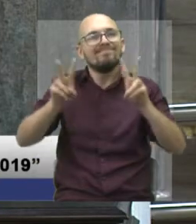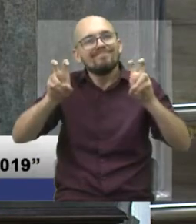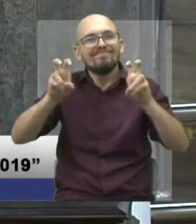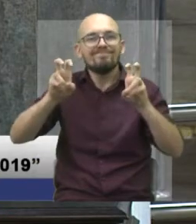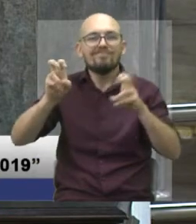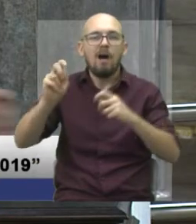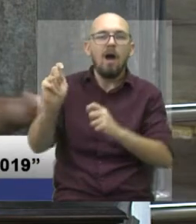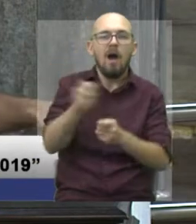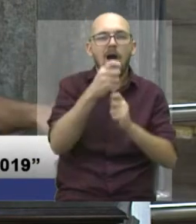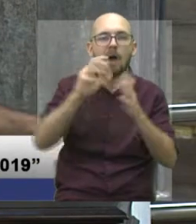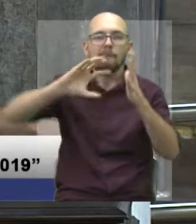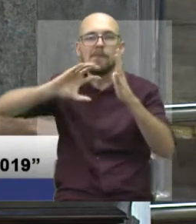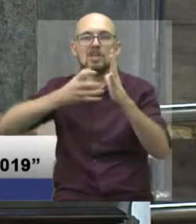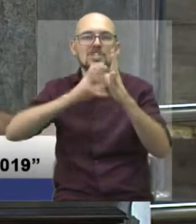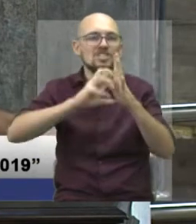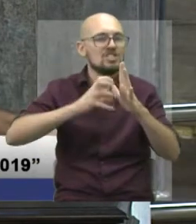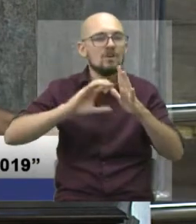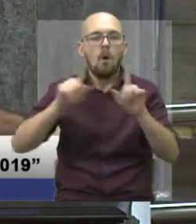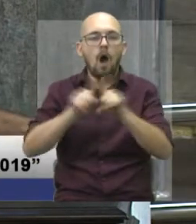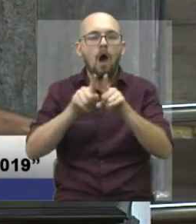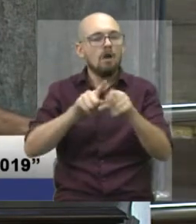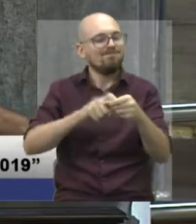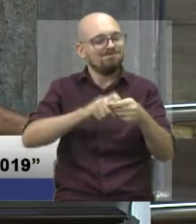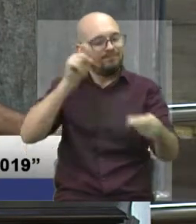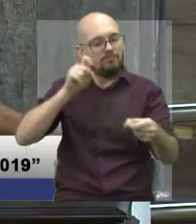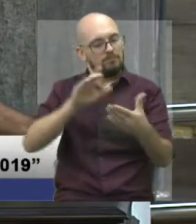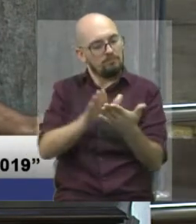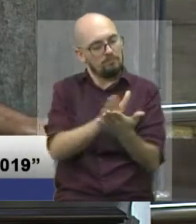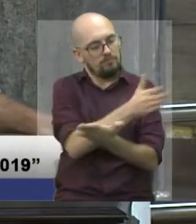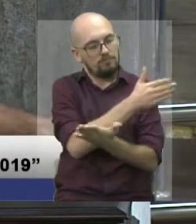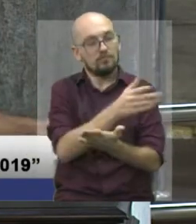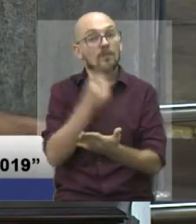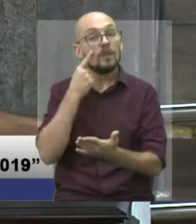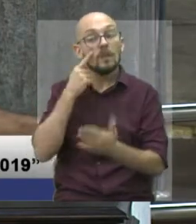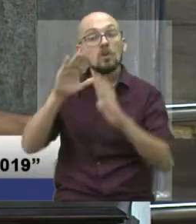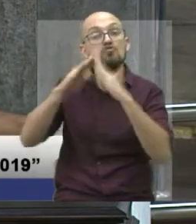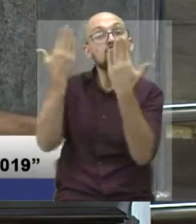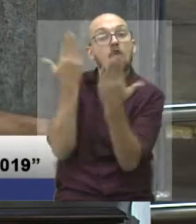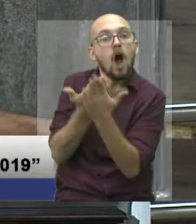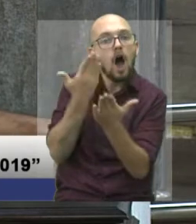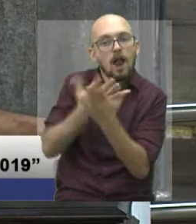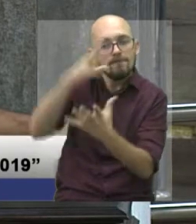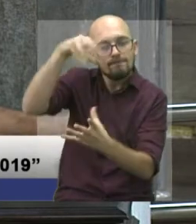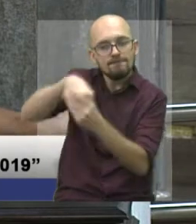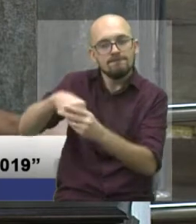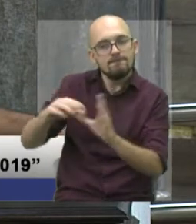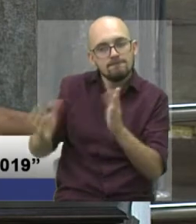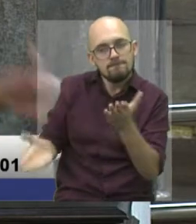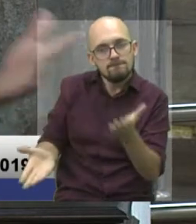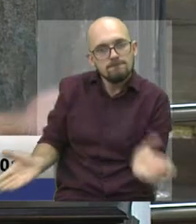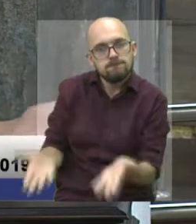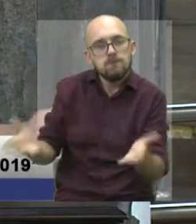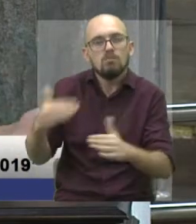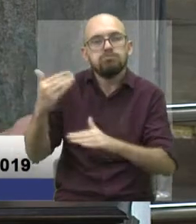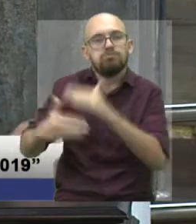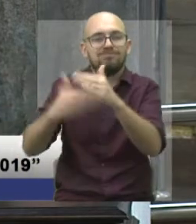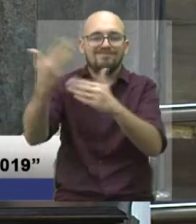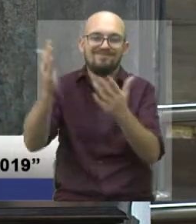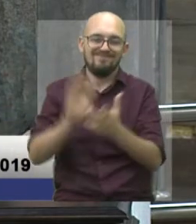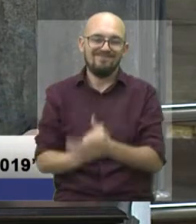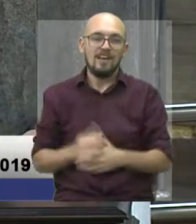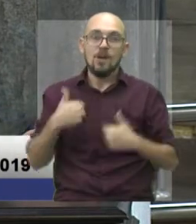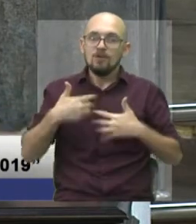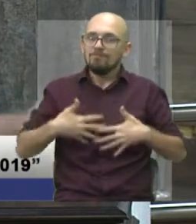partidária, como a política geralmente tem mesmo, e encontra na sistematização escolar essa possibilidade, essa abertura. E aí, para orgulho, né, do